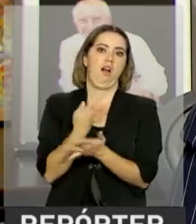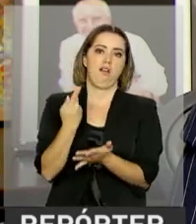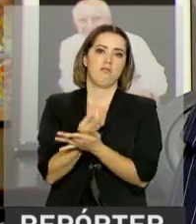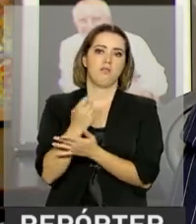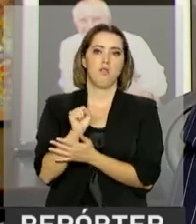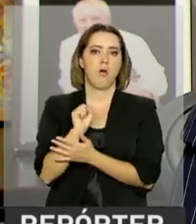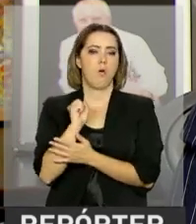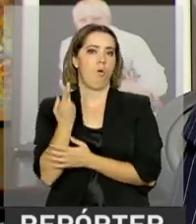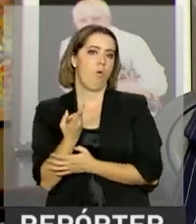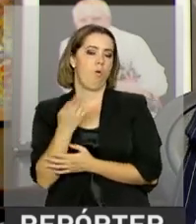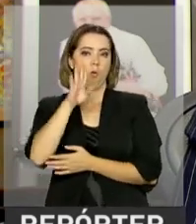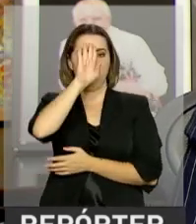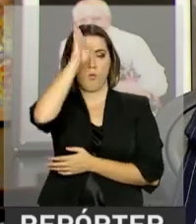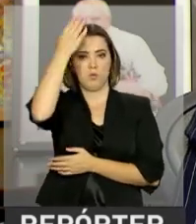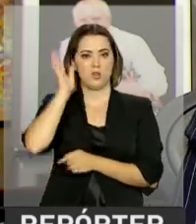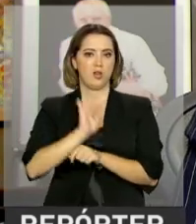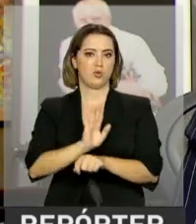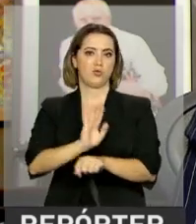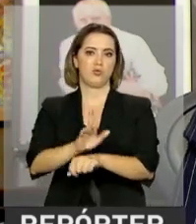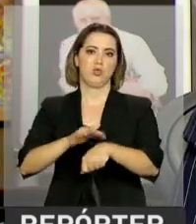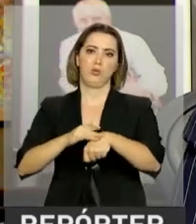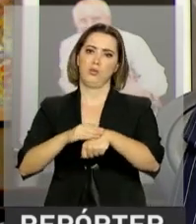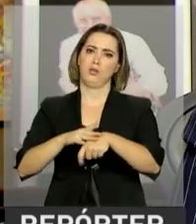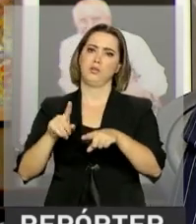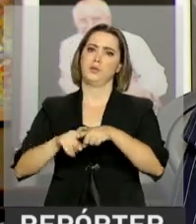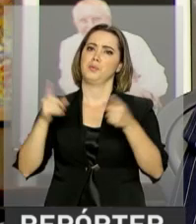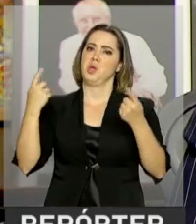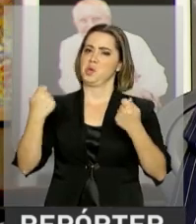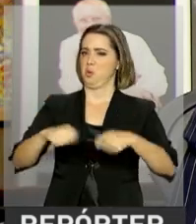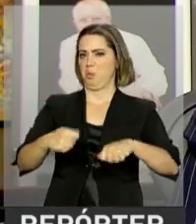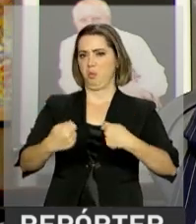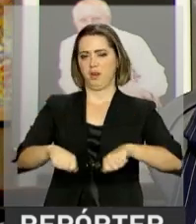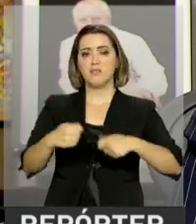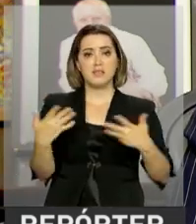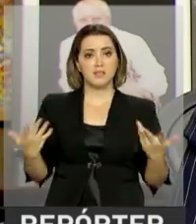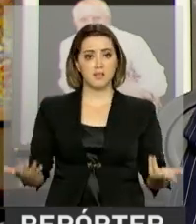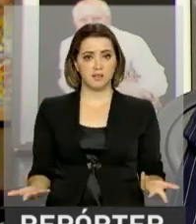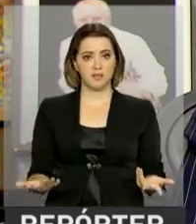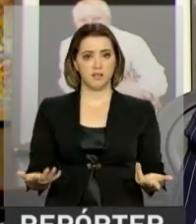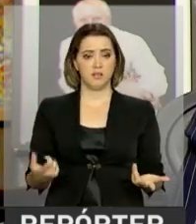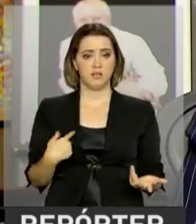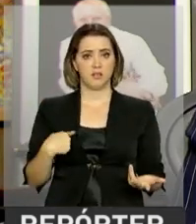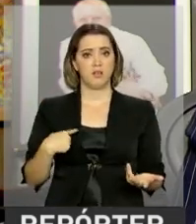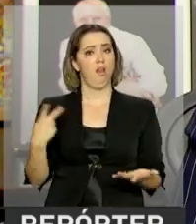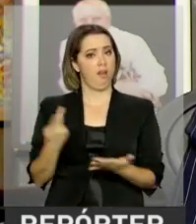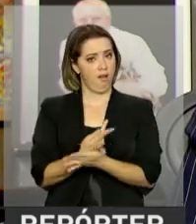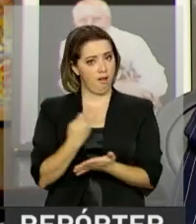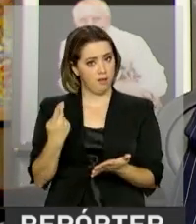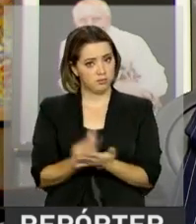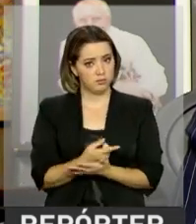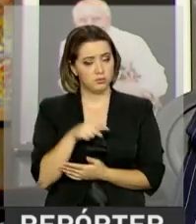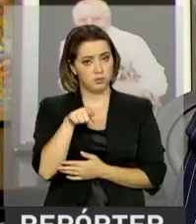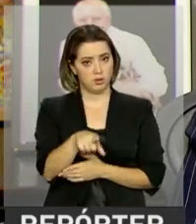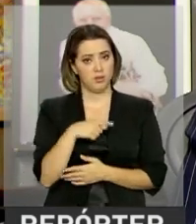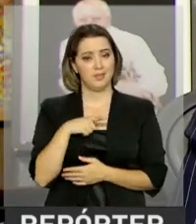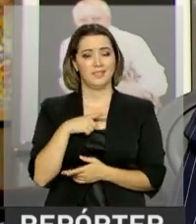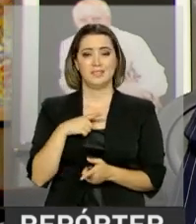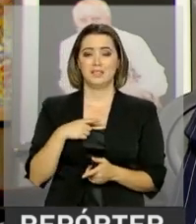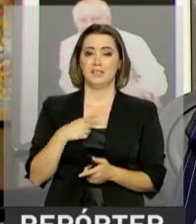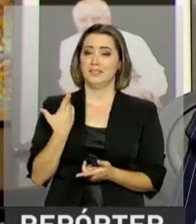ou principalmente o auxílio-doença sem ter necessidade, ou seja, indevidamente, ela